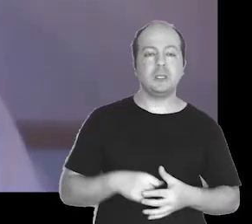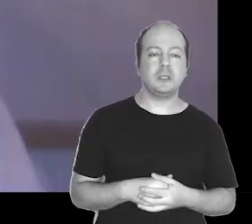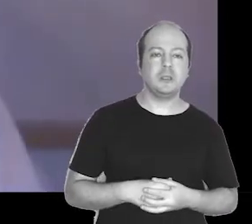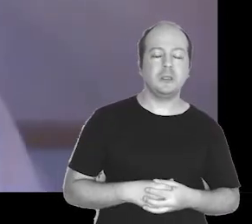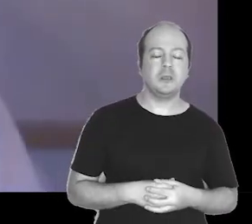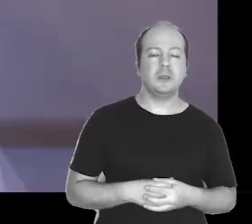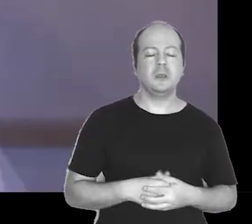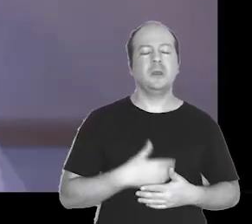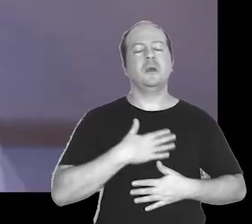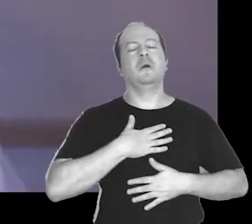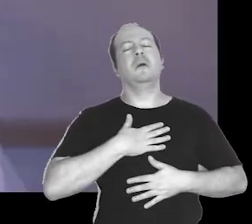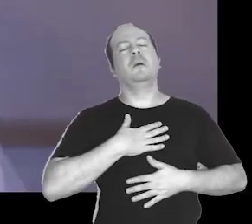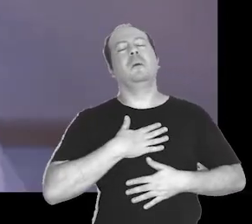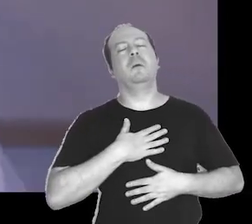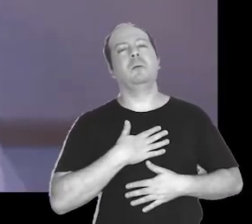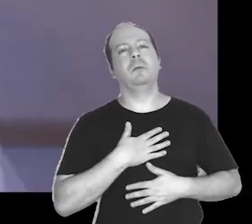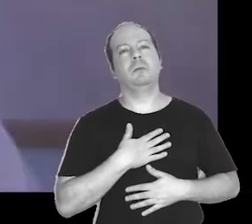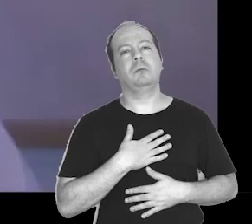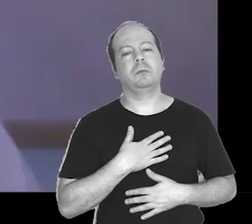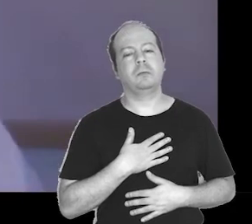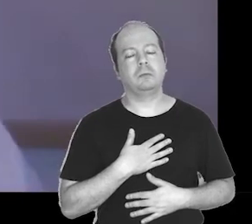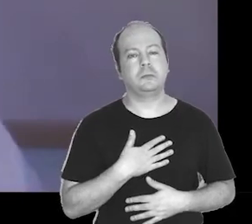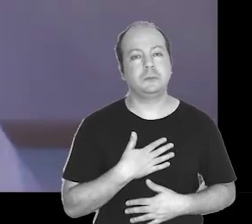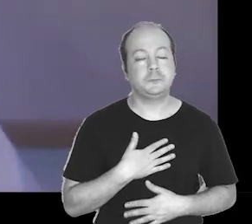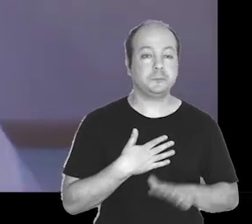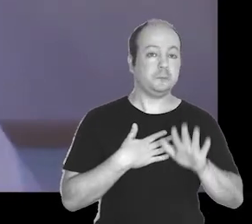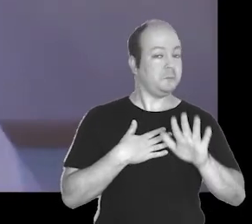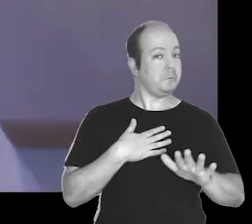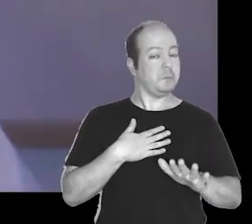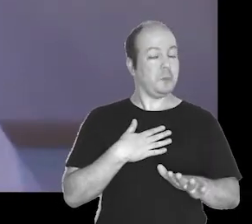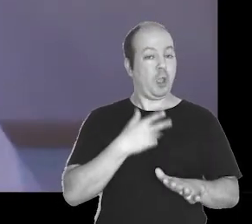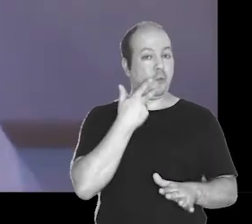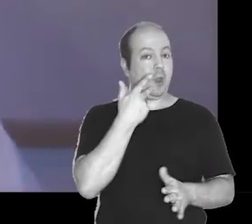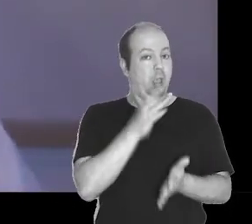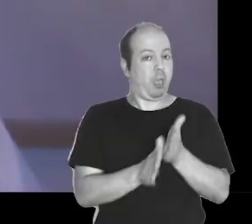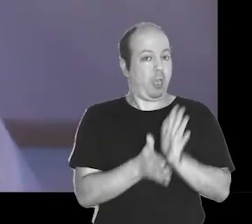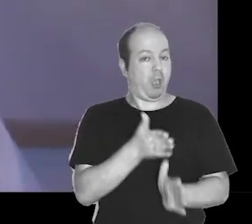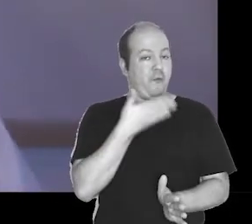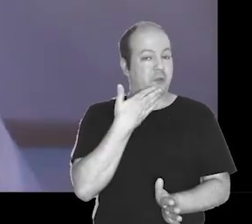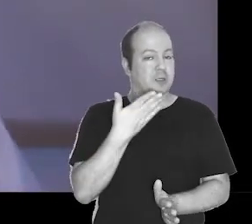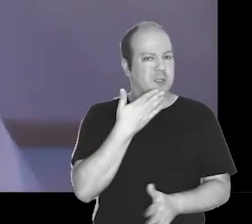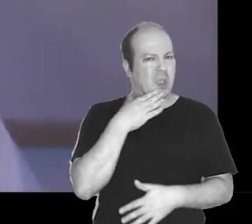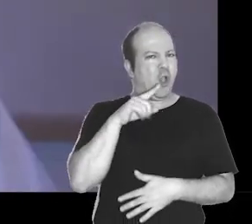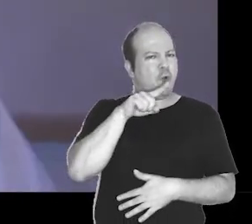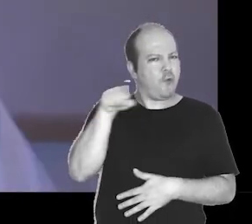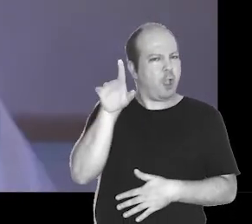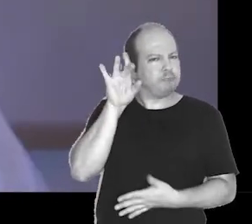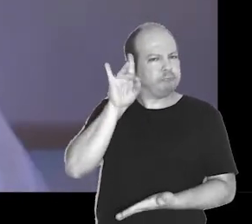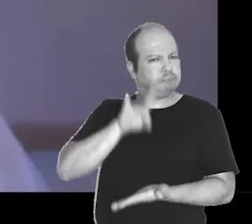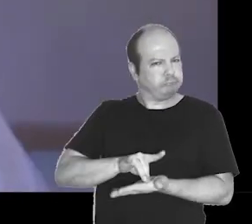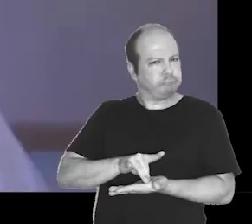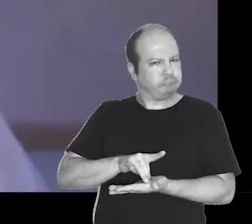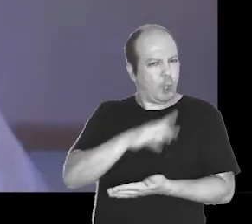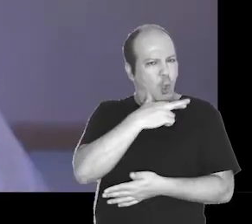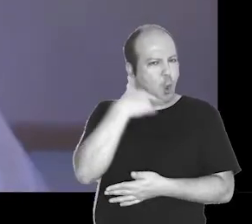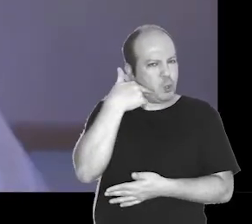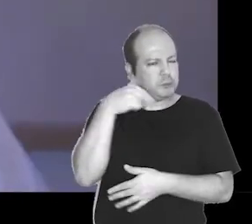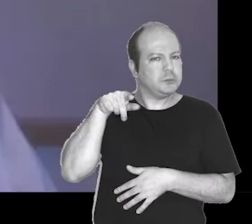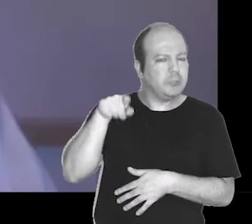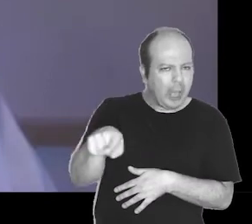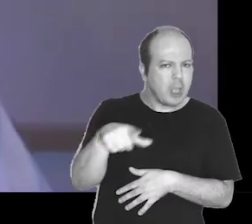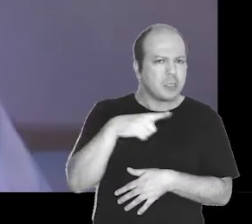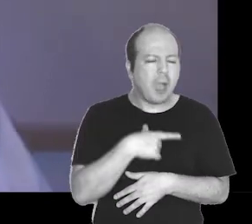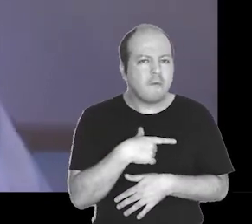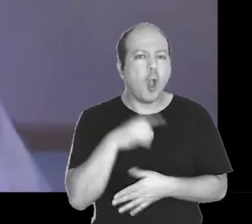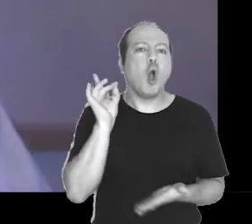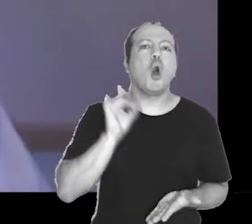Ah, suspirei, mas dessa vez não esmoreci facilmente. Fui ao original russo para confirmar, e lá